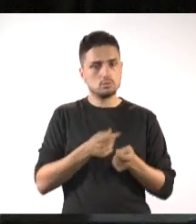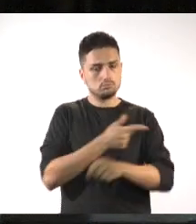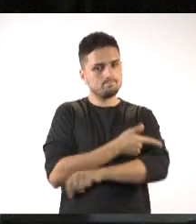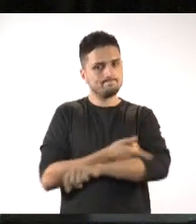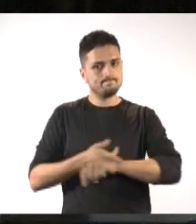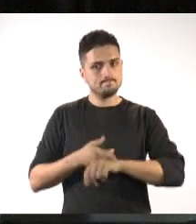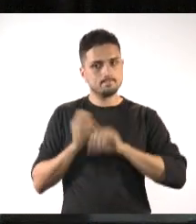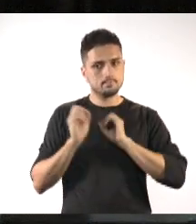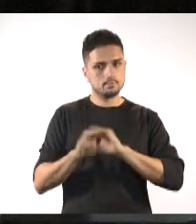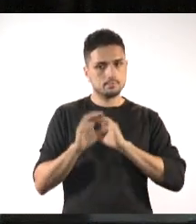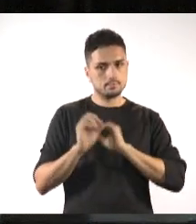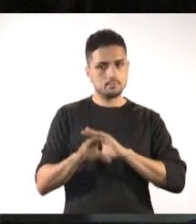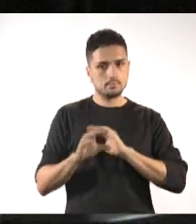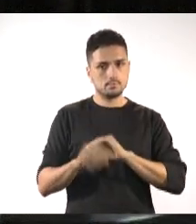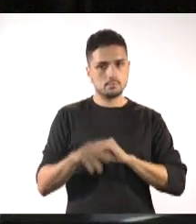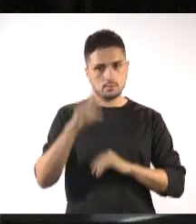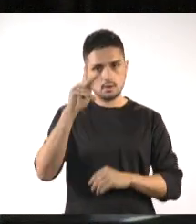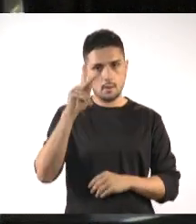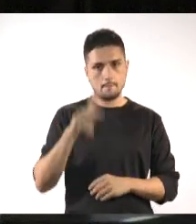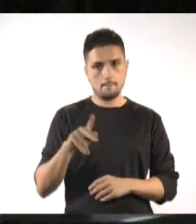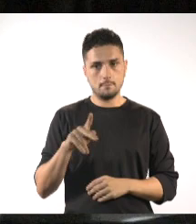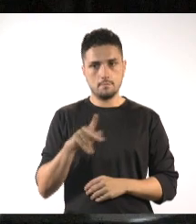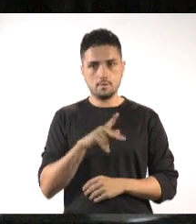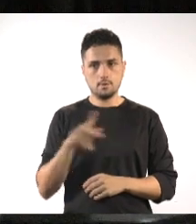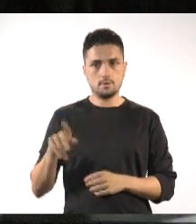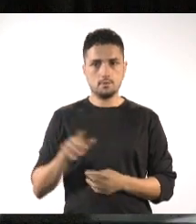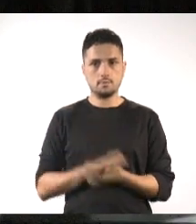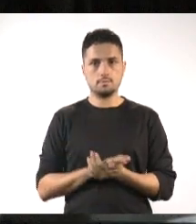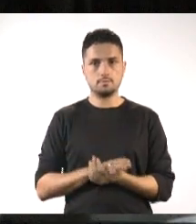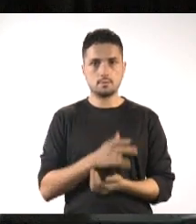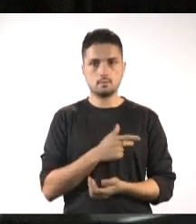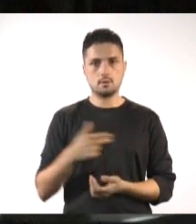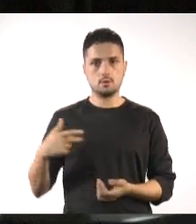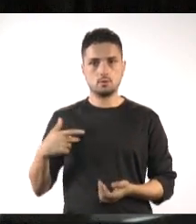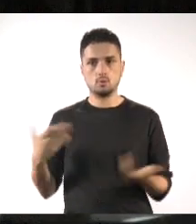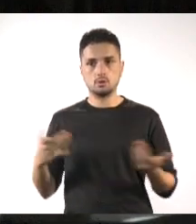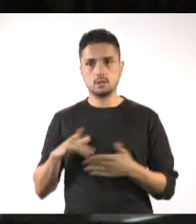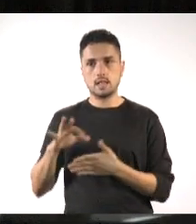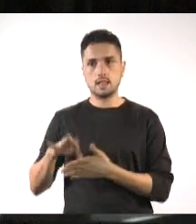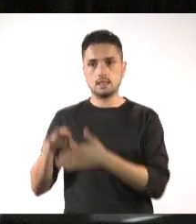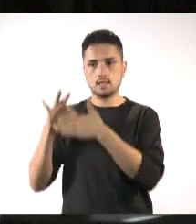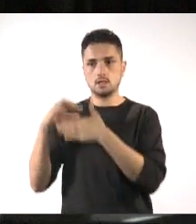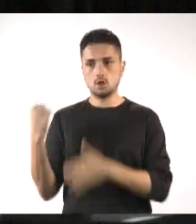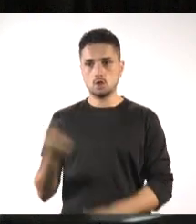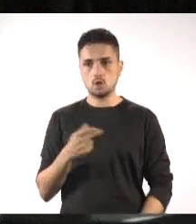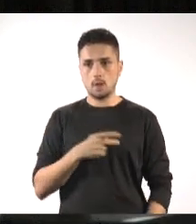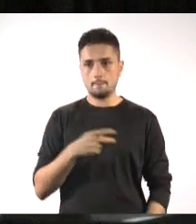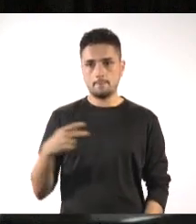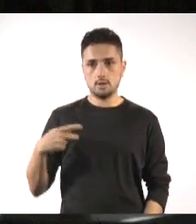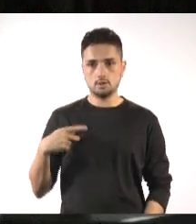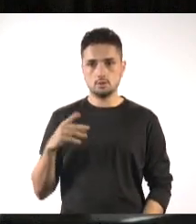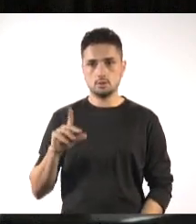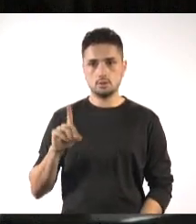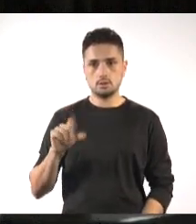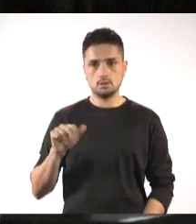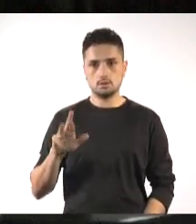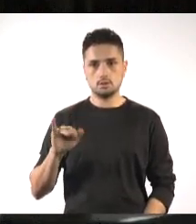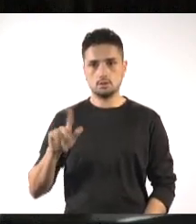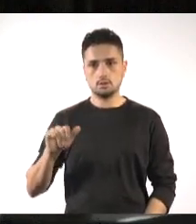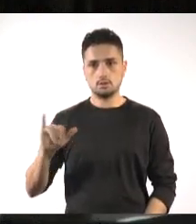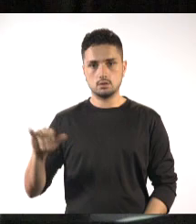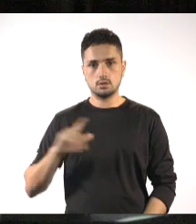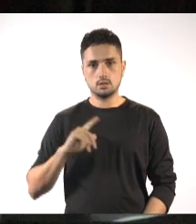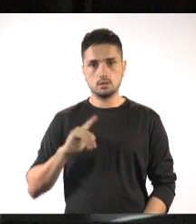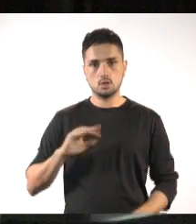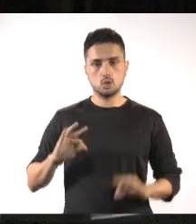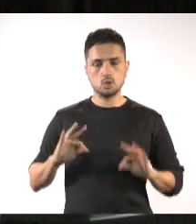instituir a Pastoral do Menor, que hoje nós temos a nossa liderança do nosso pastor, Dom Orani, que dá toda a